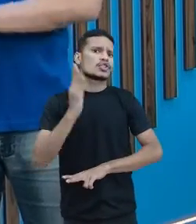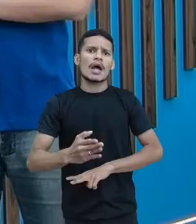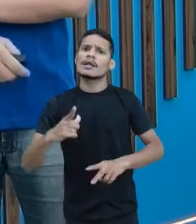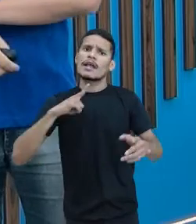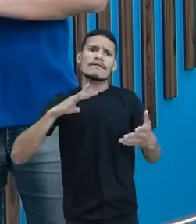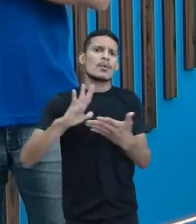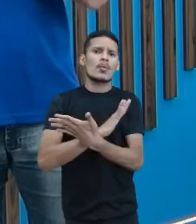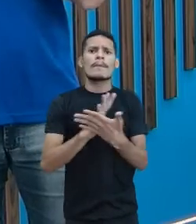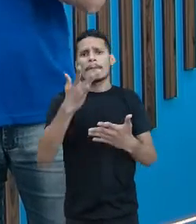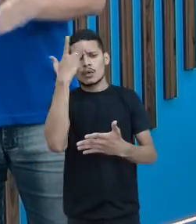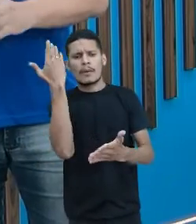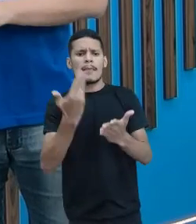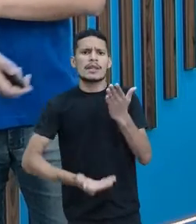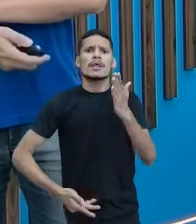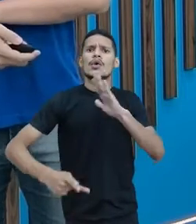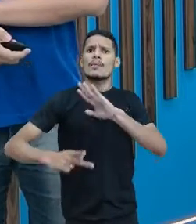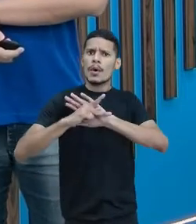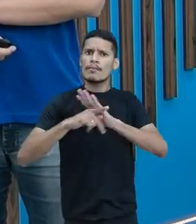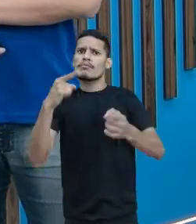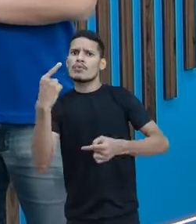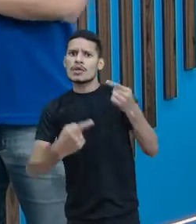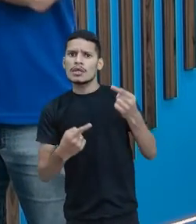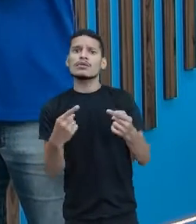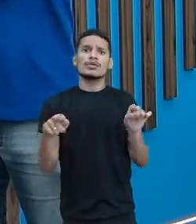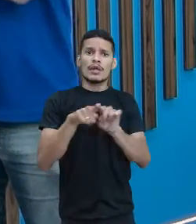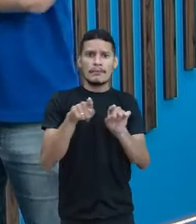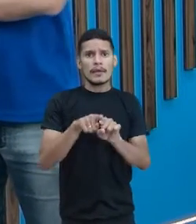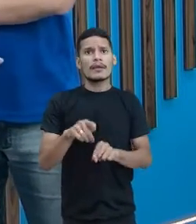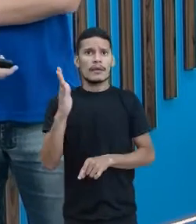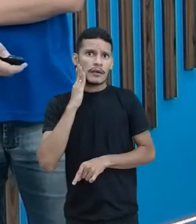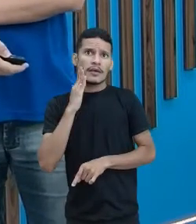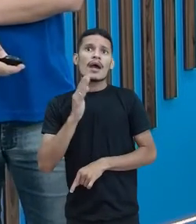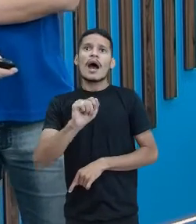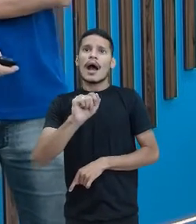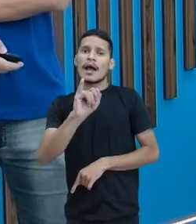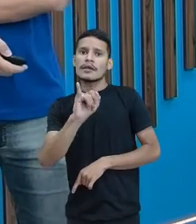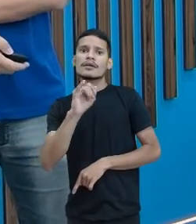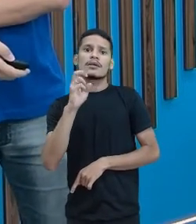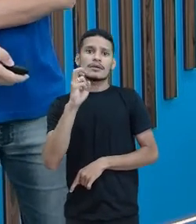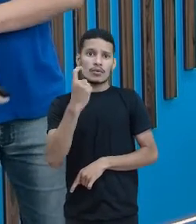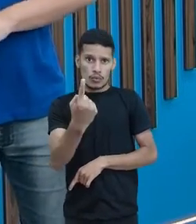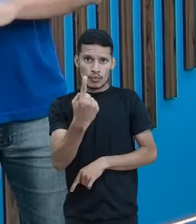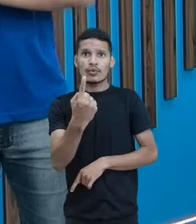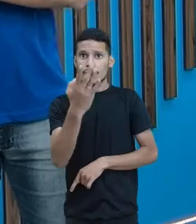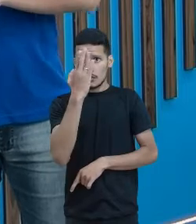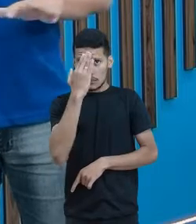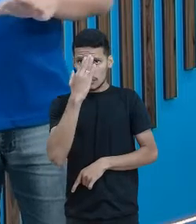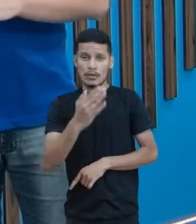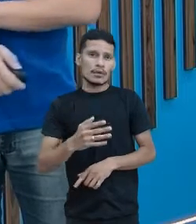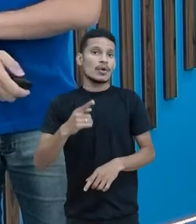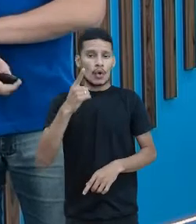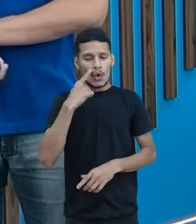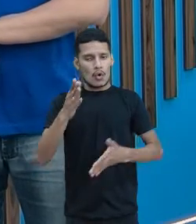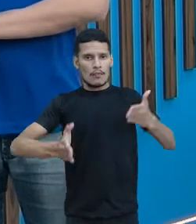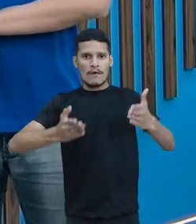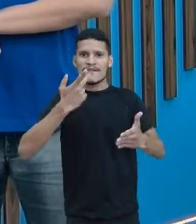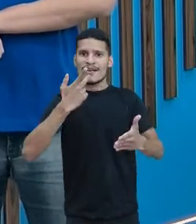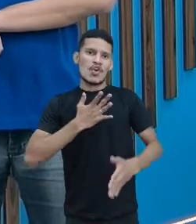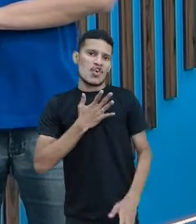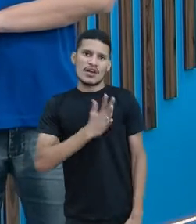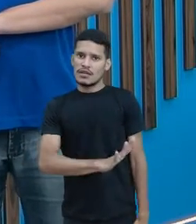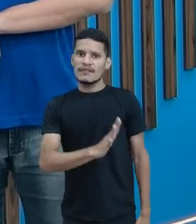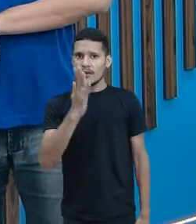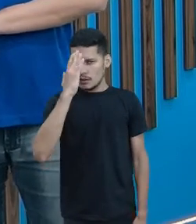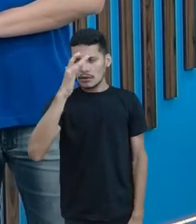perdeu os seus cargos políticos, gente que perdeu seus postos de trabalho, com o ato institucional número 1, e o nosso robozinho está dizendo aí, horrível, realmente foi